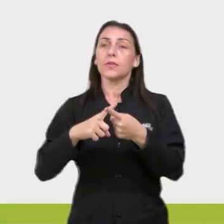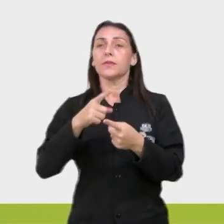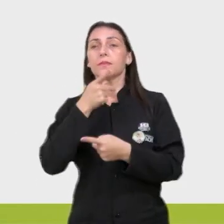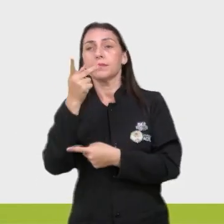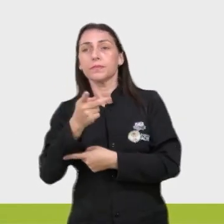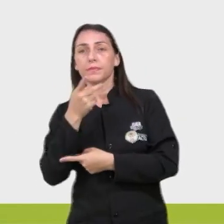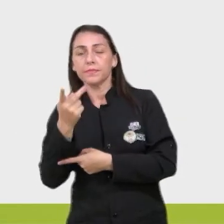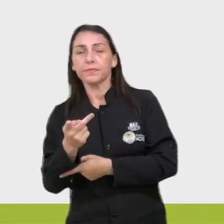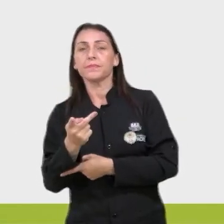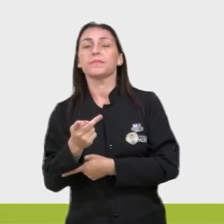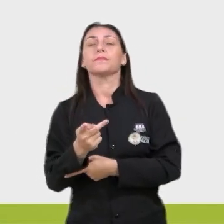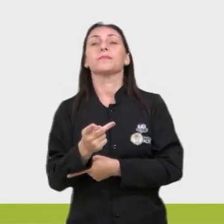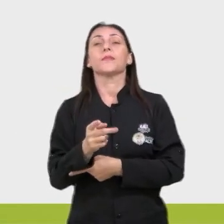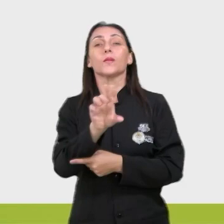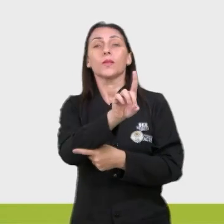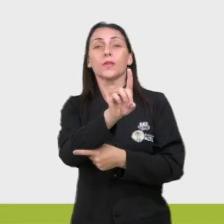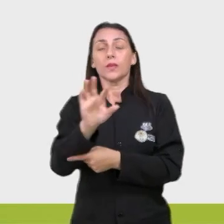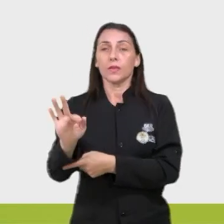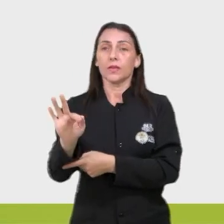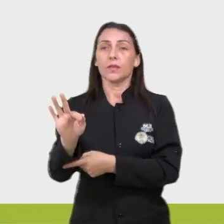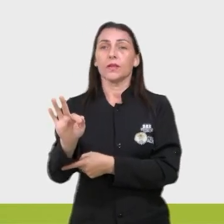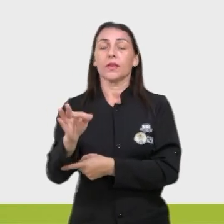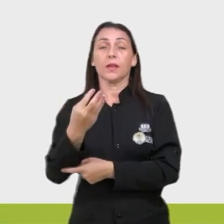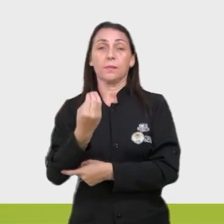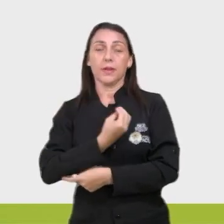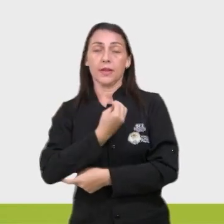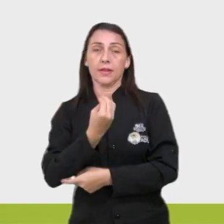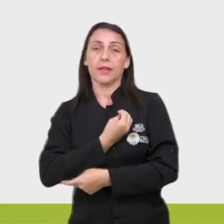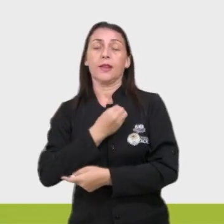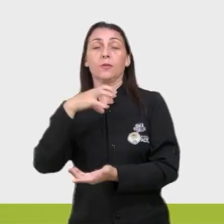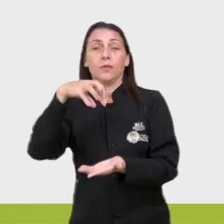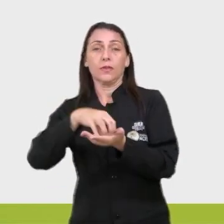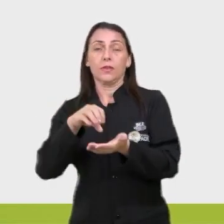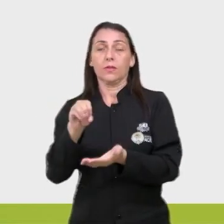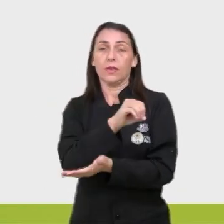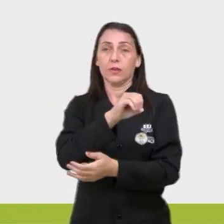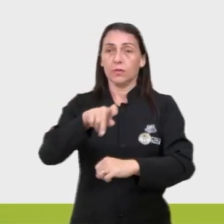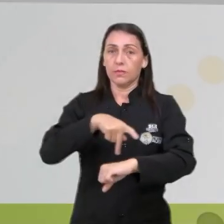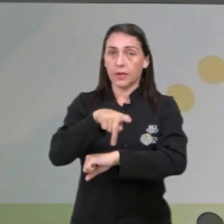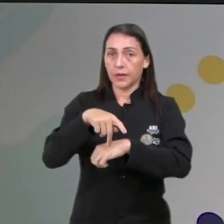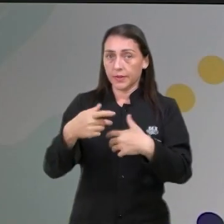fala, cita o Distrito Federal e ele está no centro-oeste